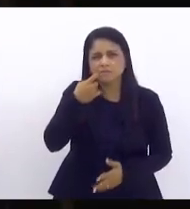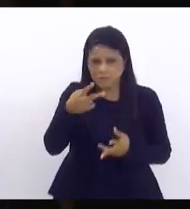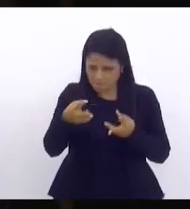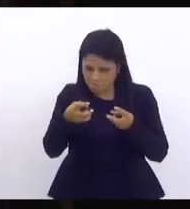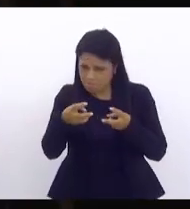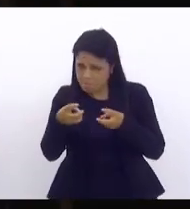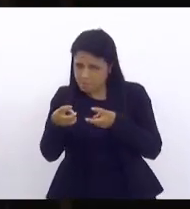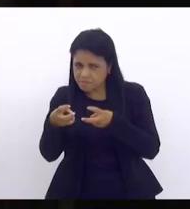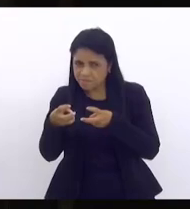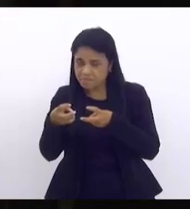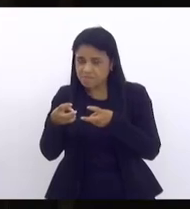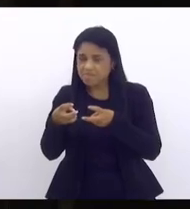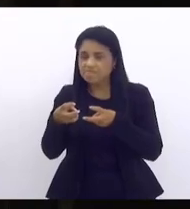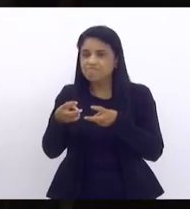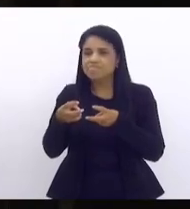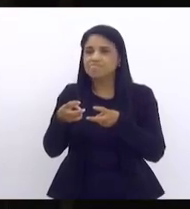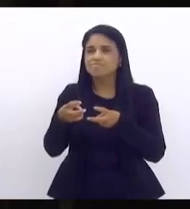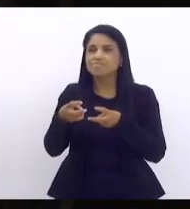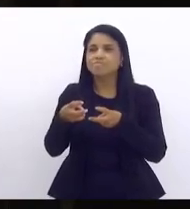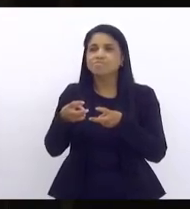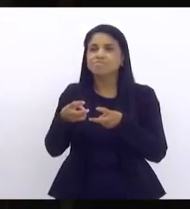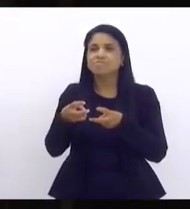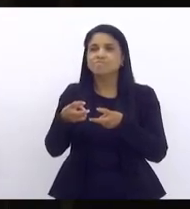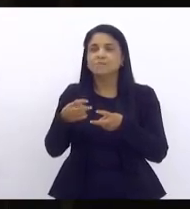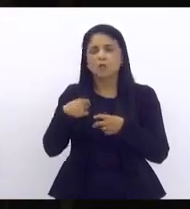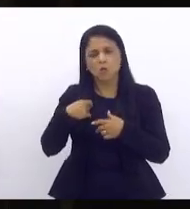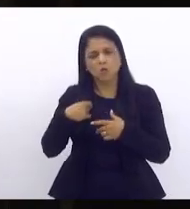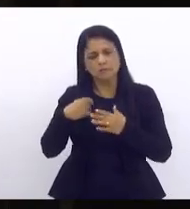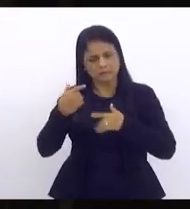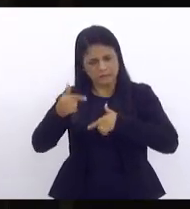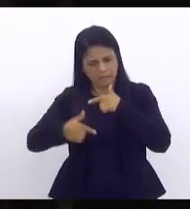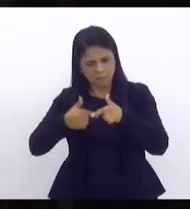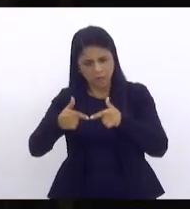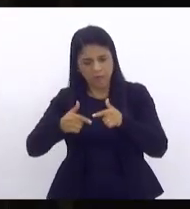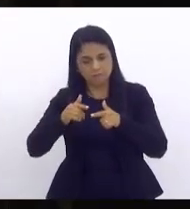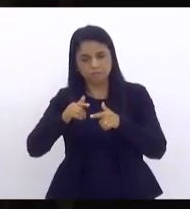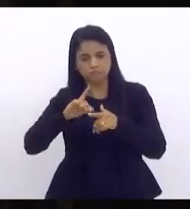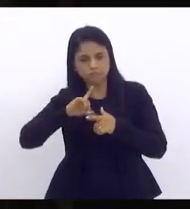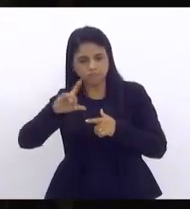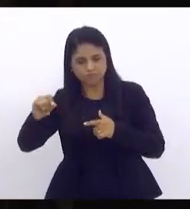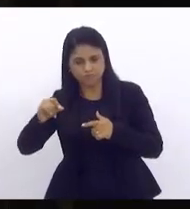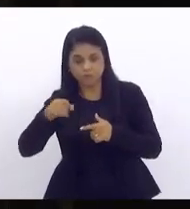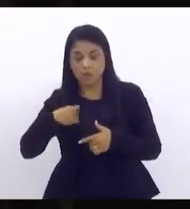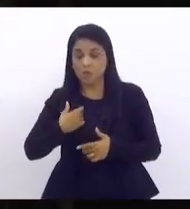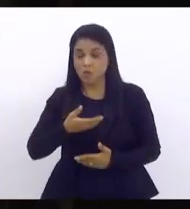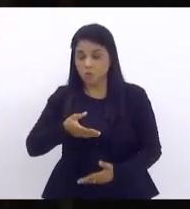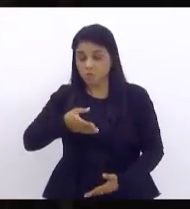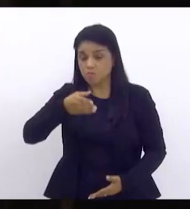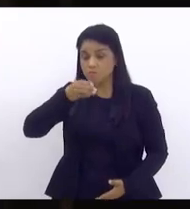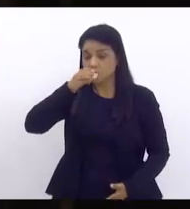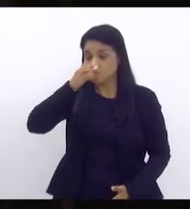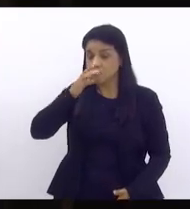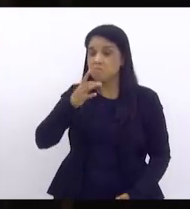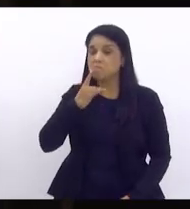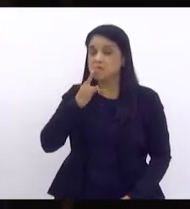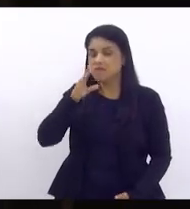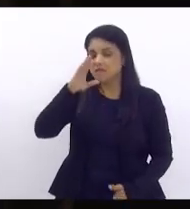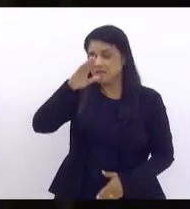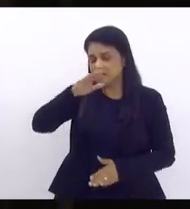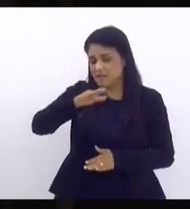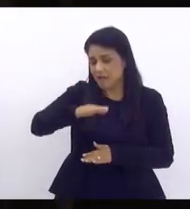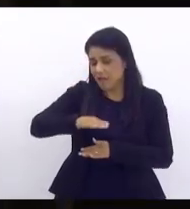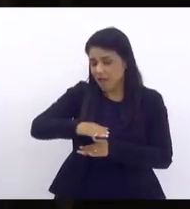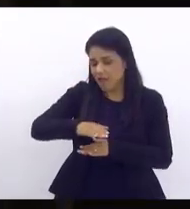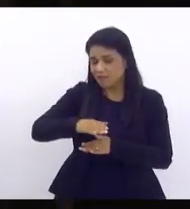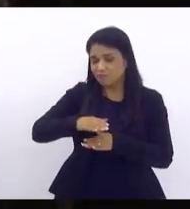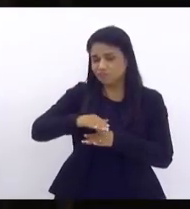Numa sexta-feira, eu saí do meu trabalho, olha que eu bebia, começava a beber no final da tarde, entrava